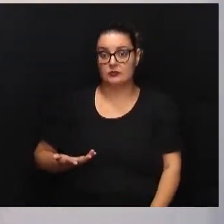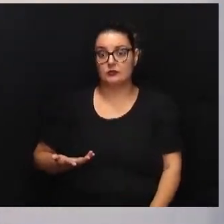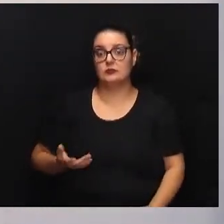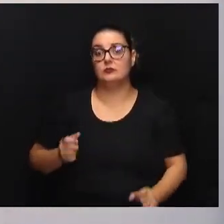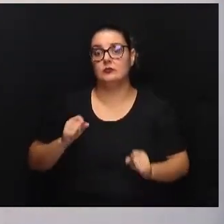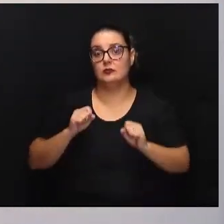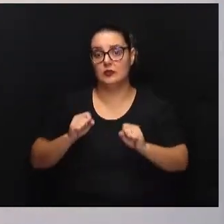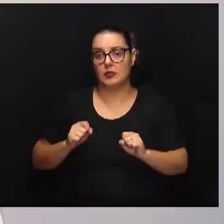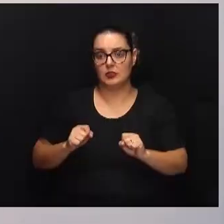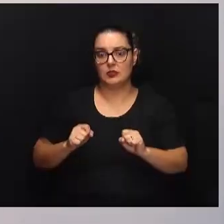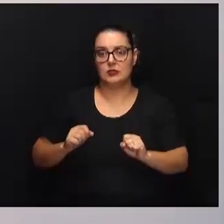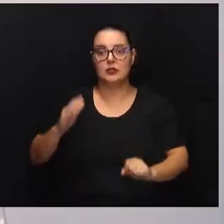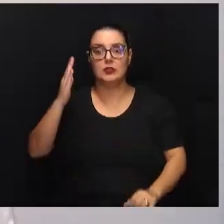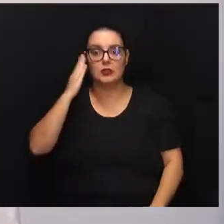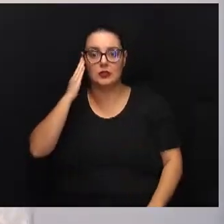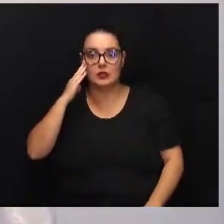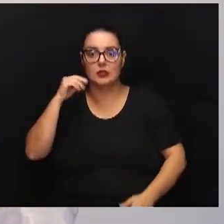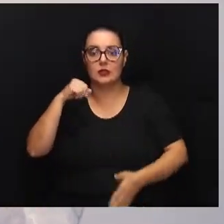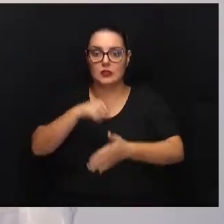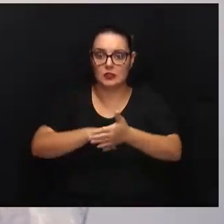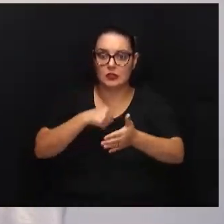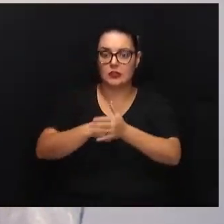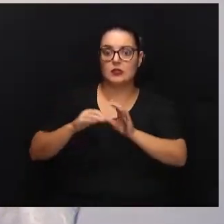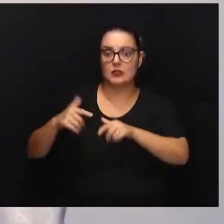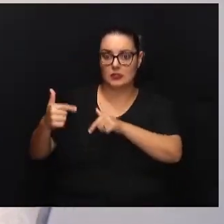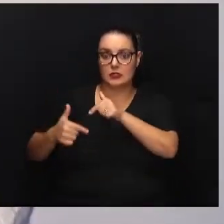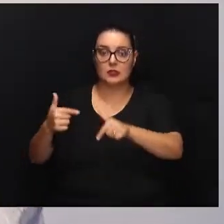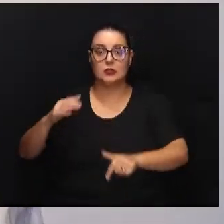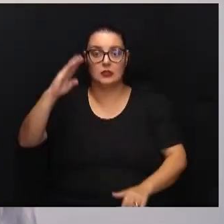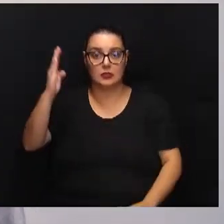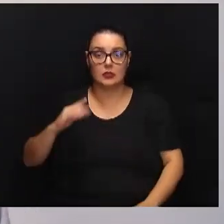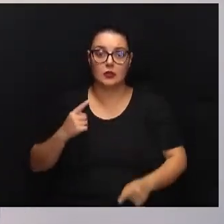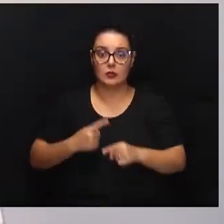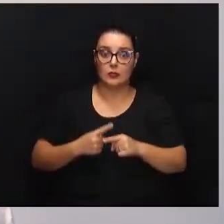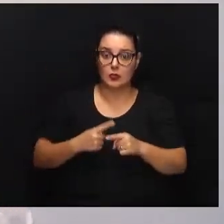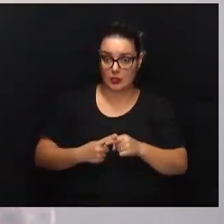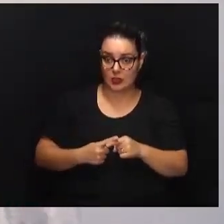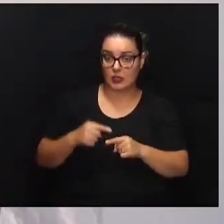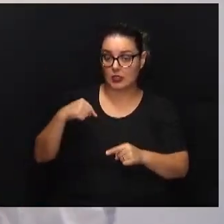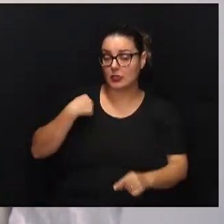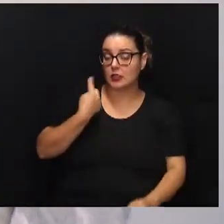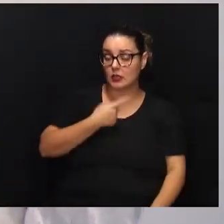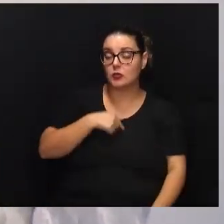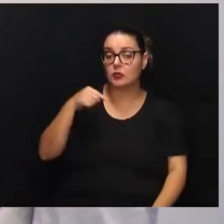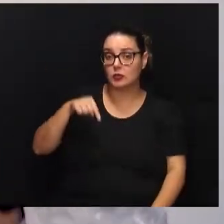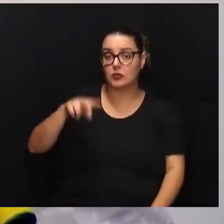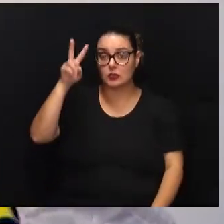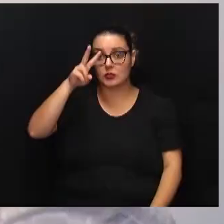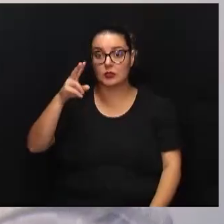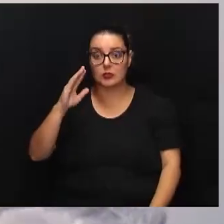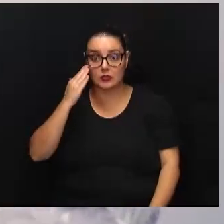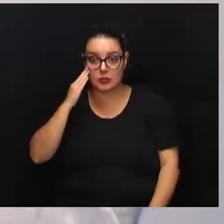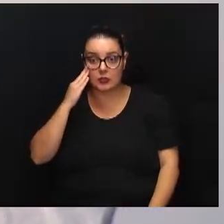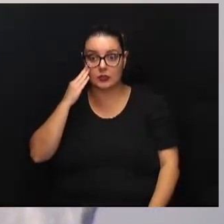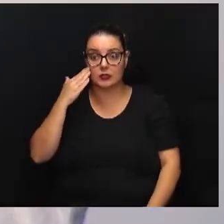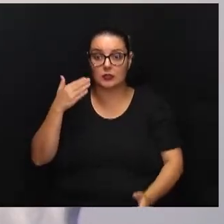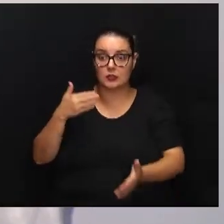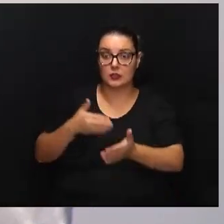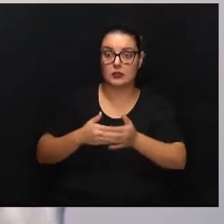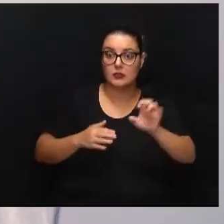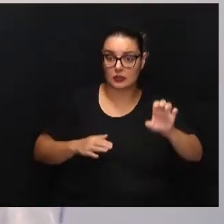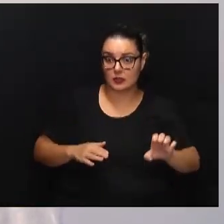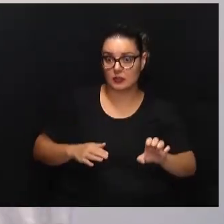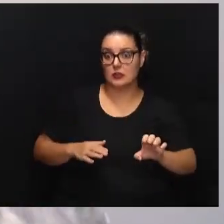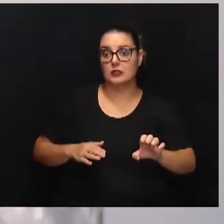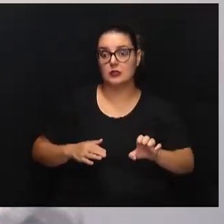trabalhadora brasileira. Porque é possível, a partir da nossa história, compreender, inclusive, os limites da esquerda em cada processo histórico.